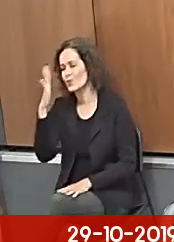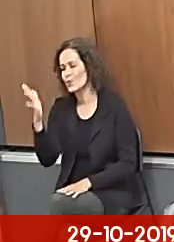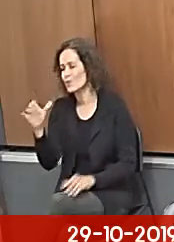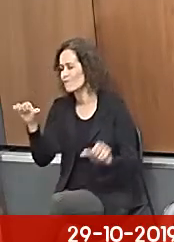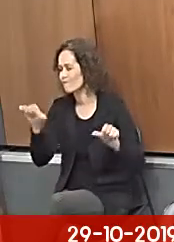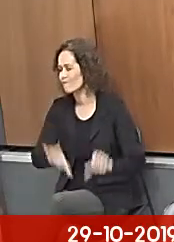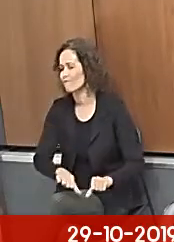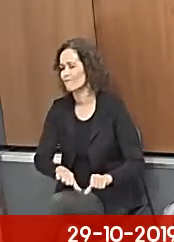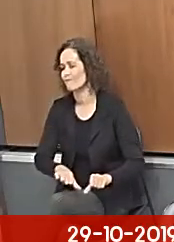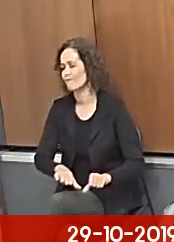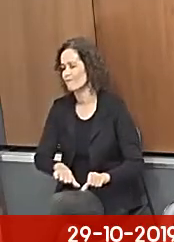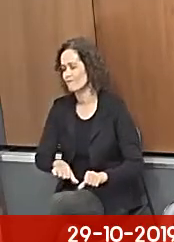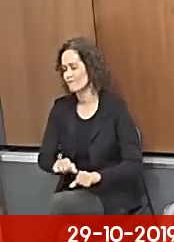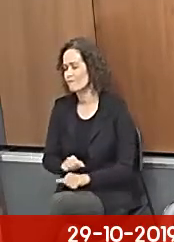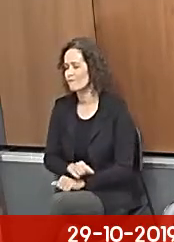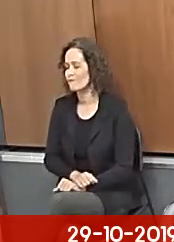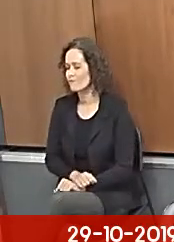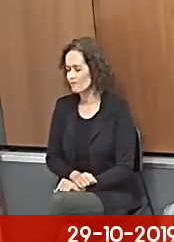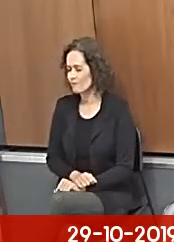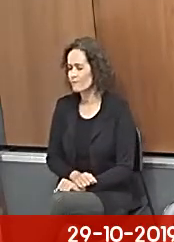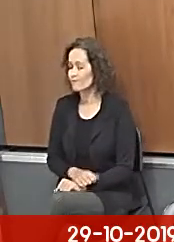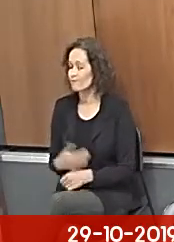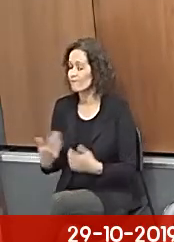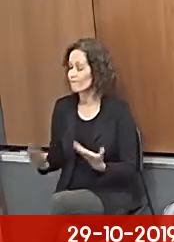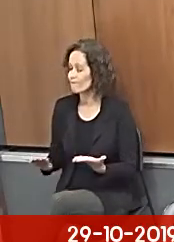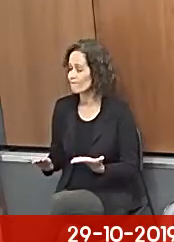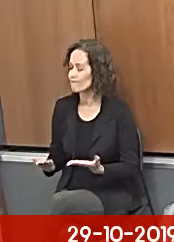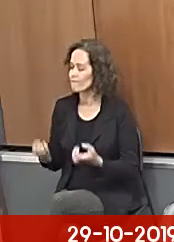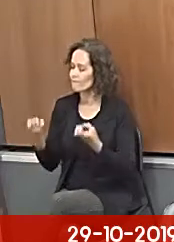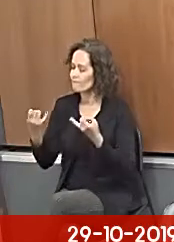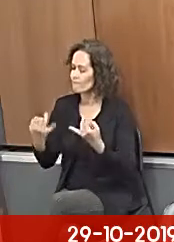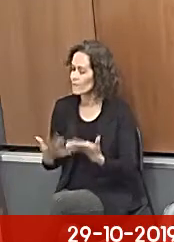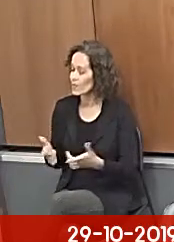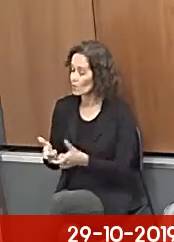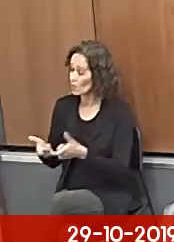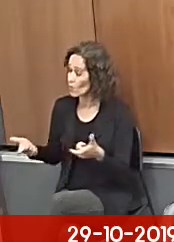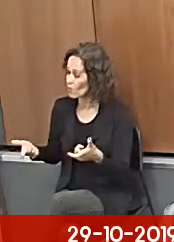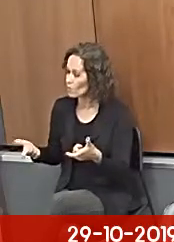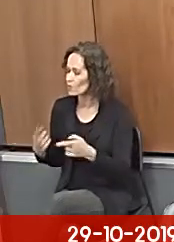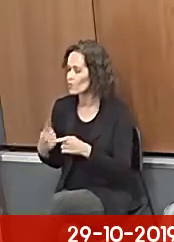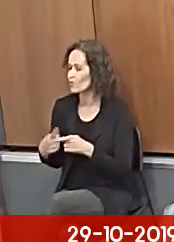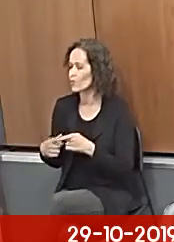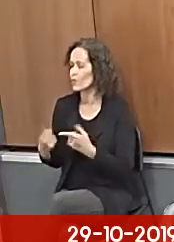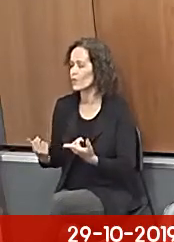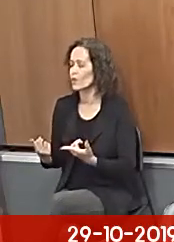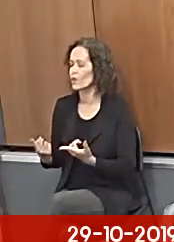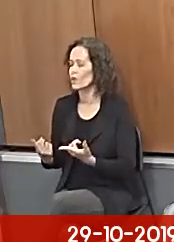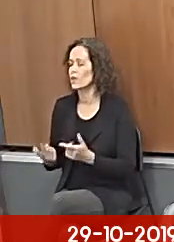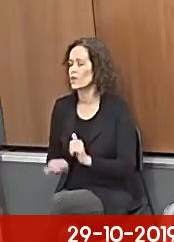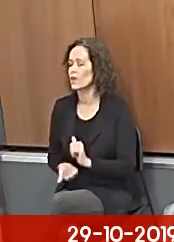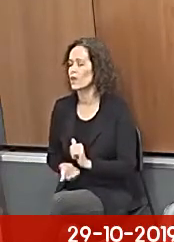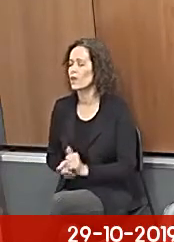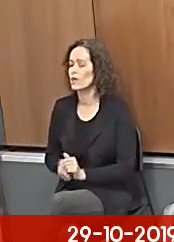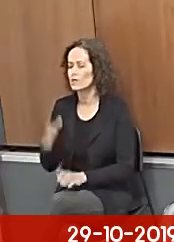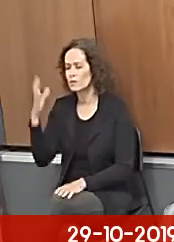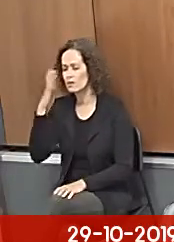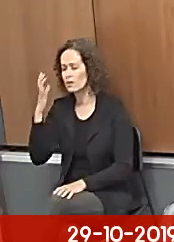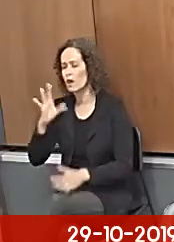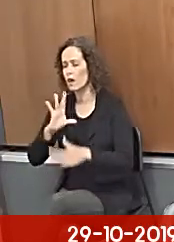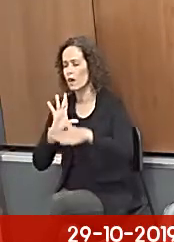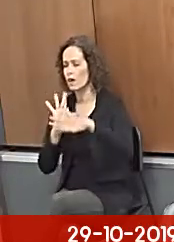sonho dele tinha acabado. E aí, por isso que eu falei que foi um menino de sorte, que a gente conseguiu ver isso na mídia, que teve um alarde, porque senão, na verdade,